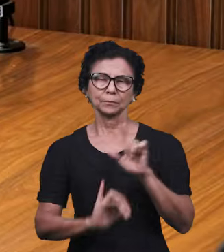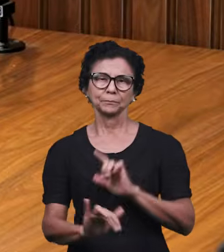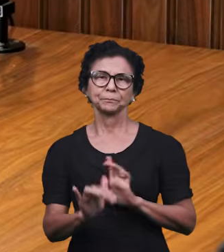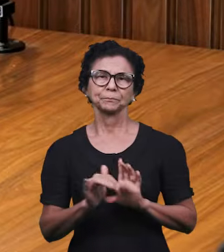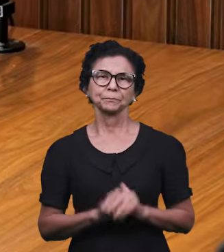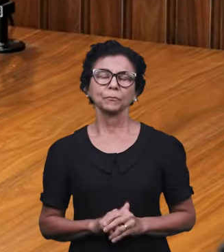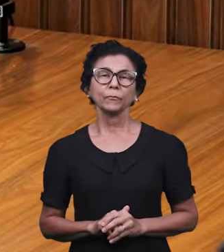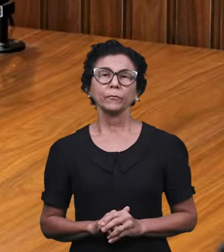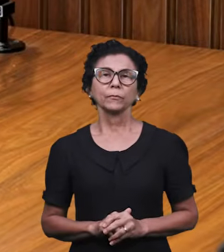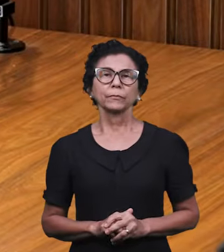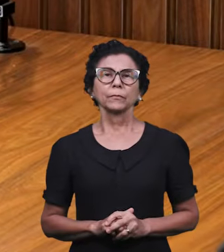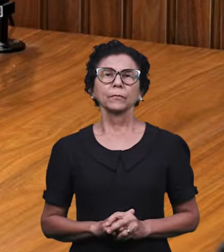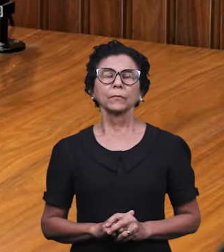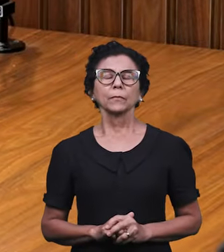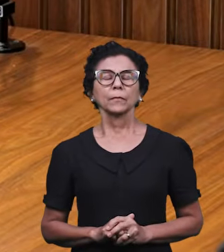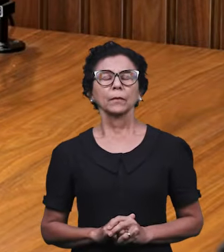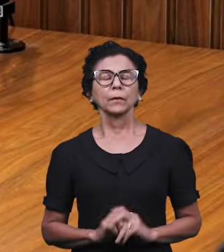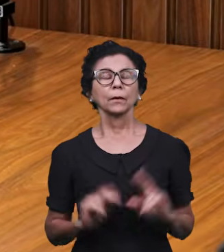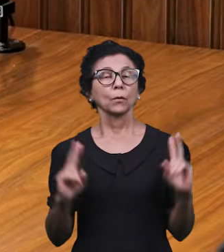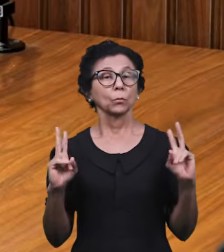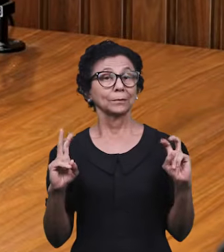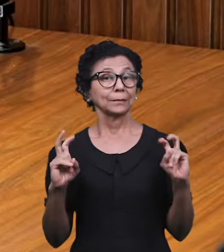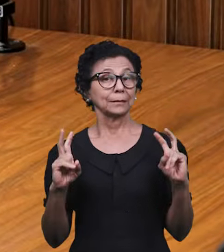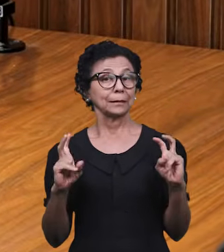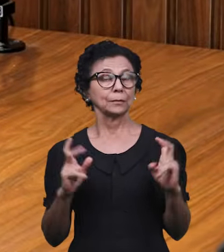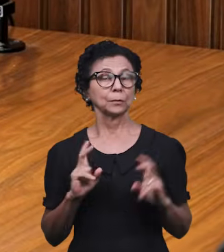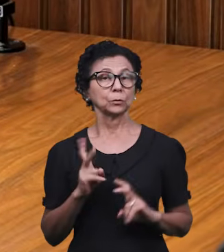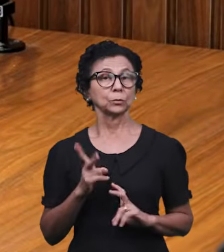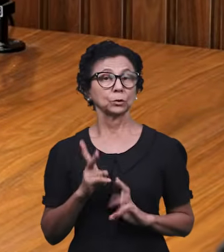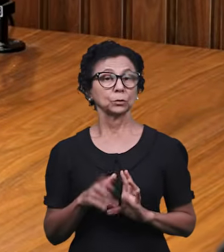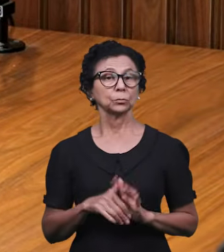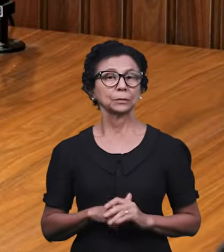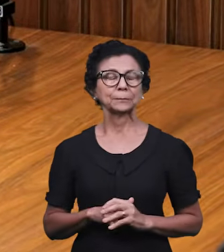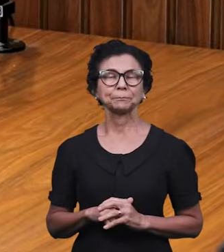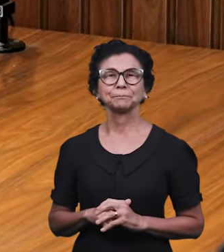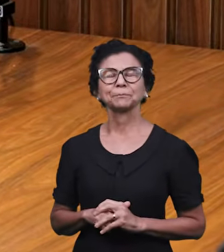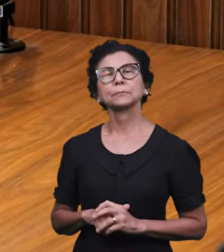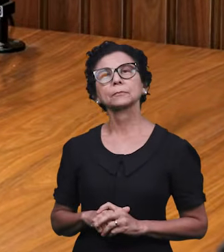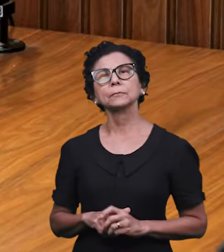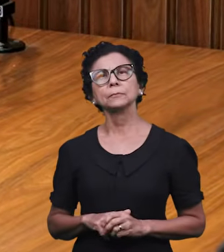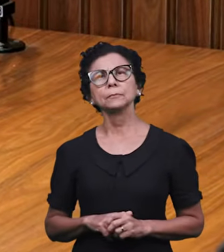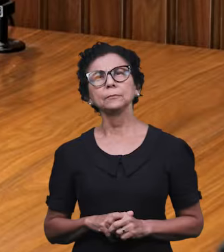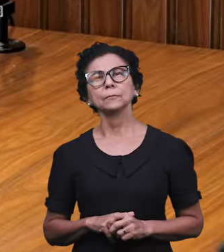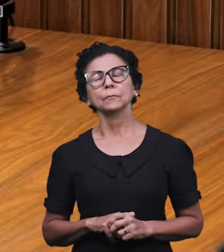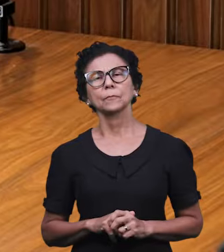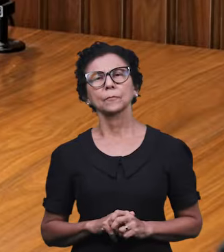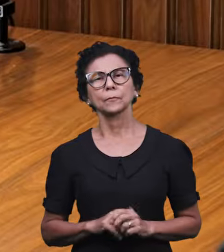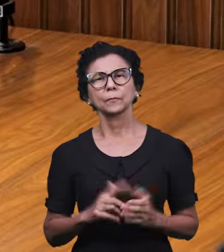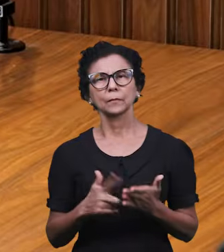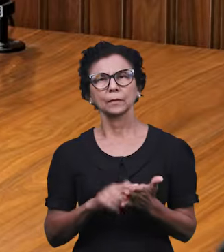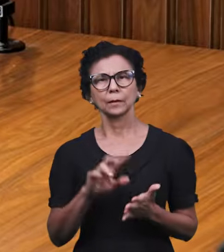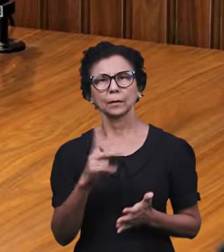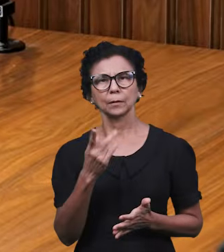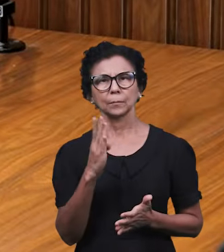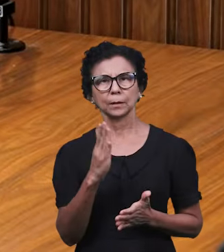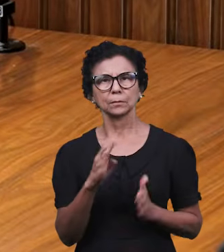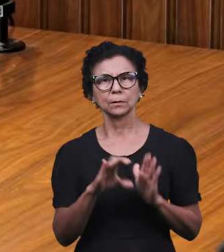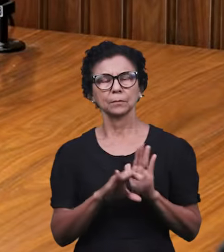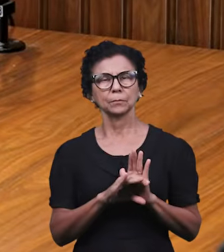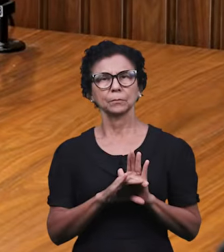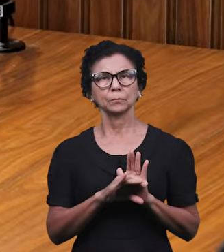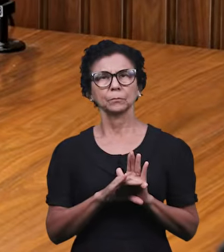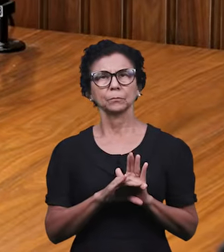Então, hoje nosso programa tem como tema ainda, falando um pouco sobre o tema de Hebreus. Hebreus,